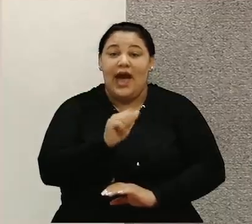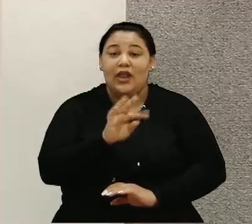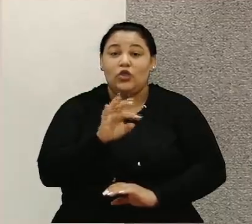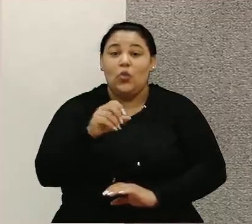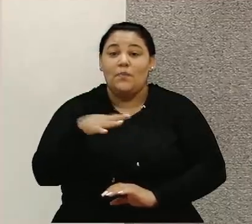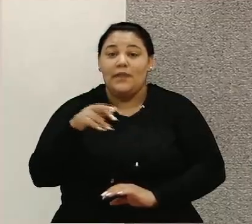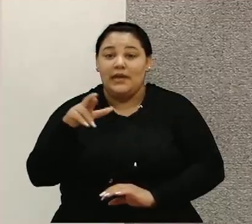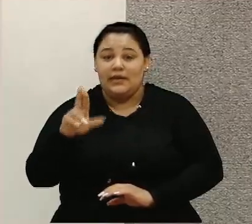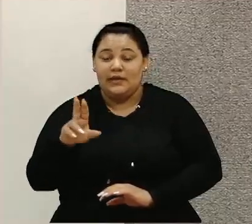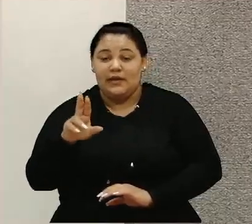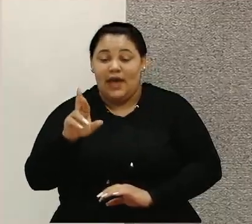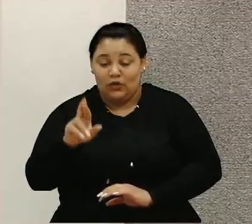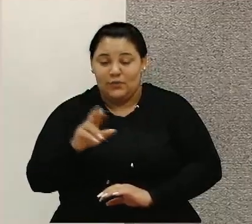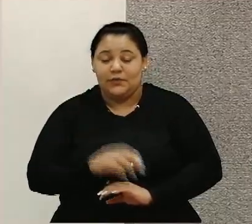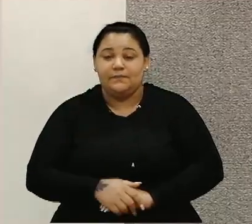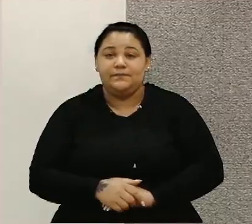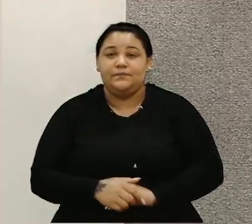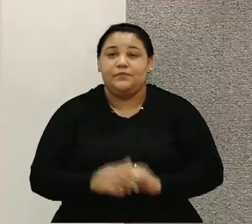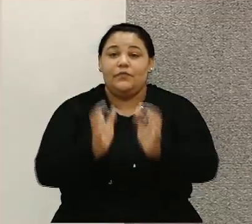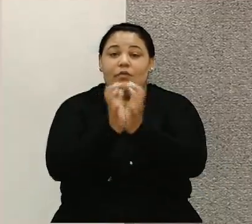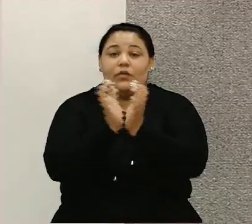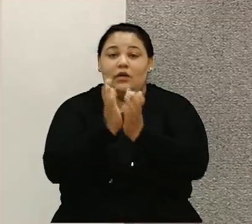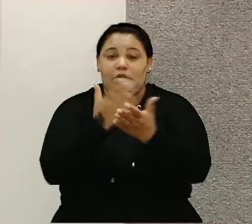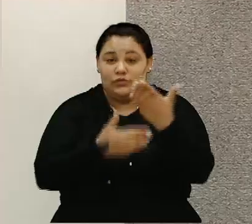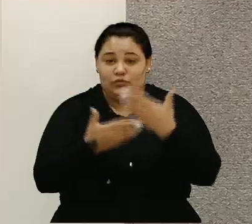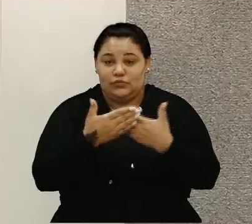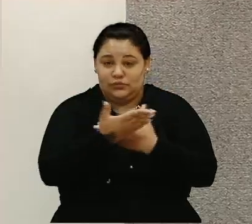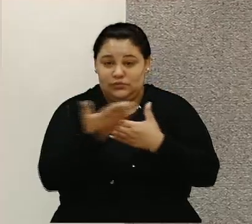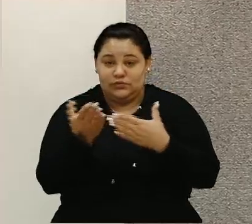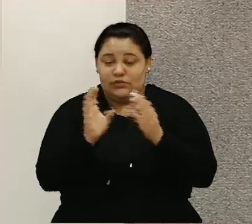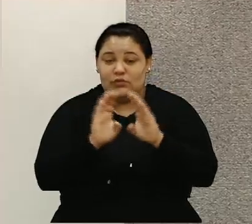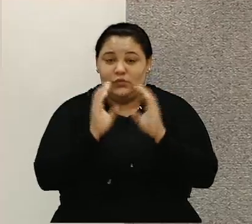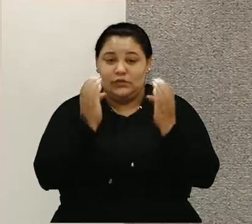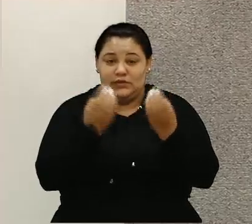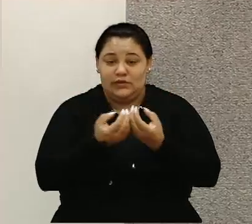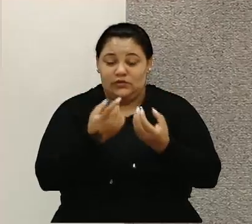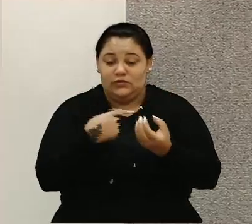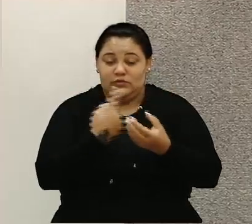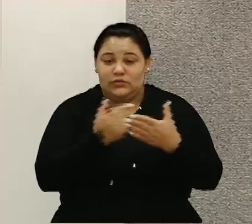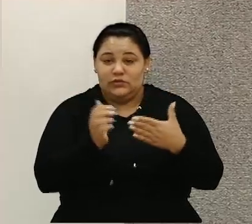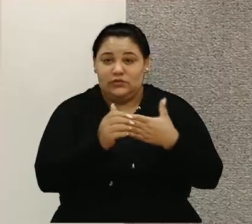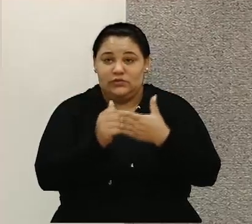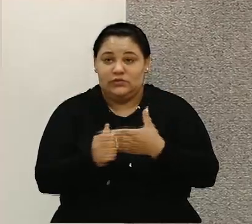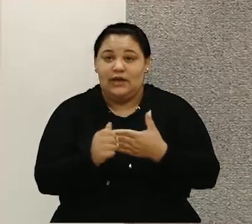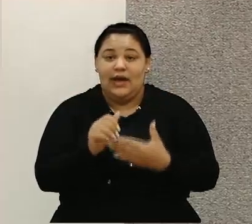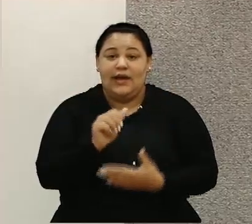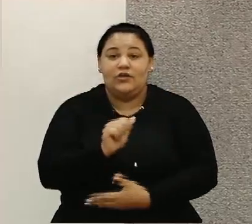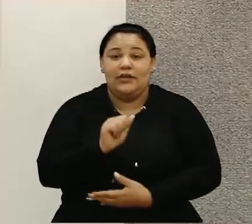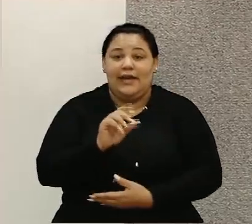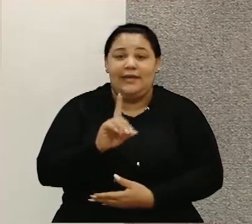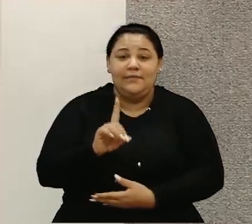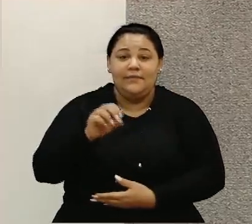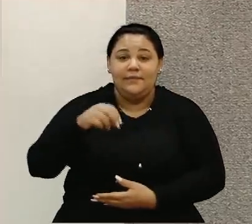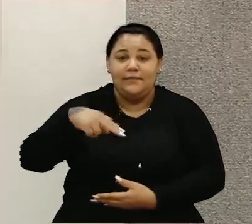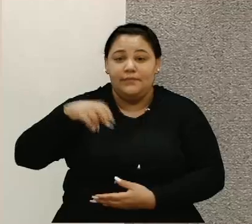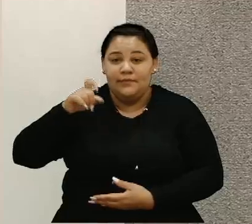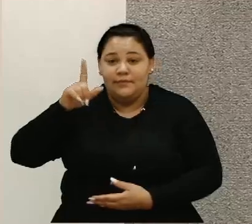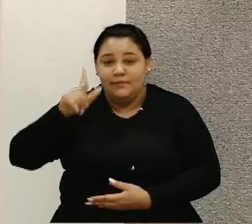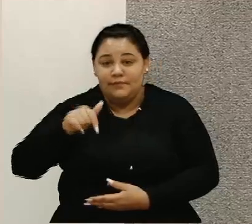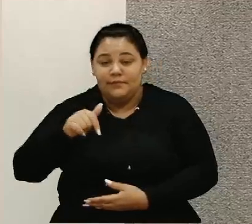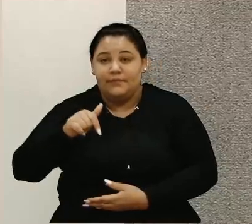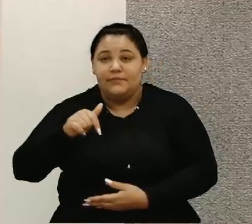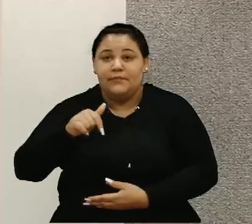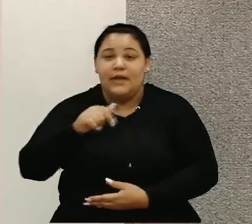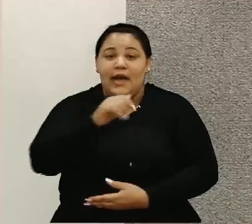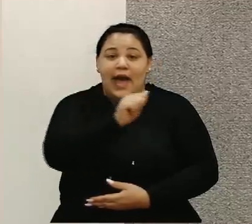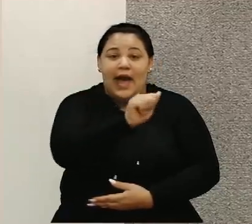internacional. Nobres pares, colegas que estão aqui, a comunidade que nos assiste, a Adonep ela se estende Brasil e mundo afora, sendo que só no Brasil nós